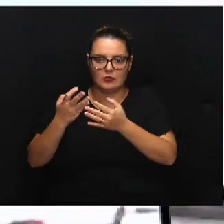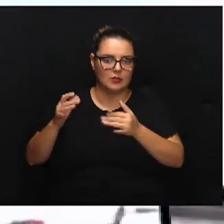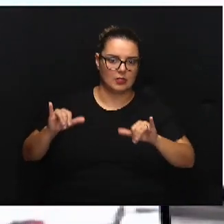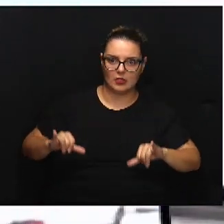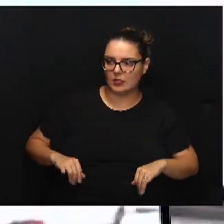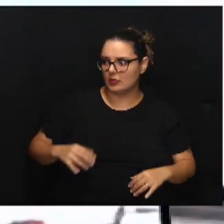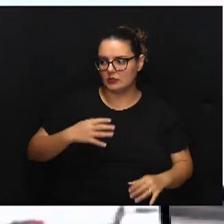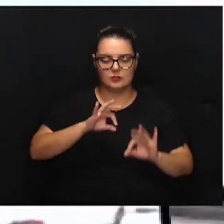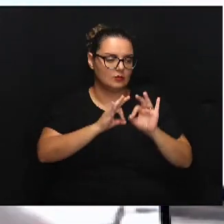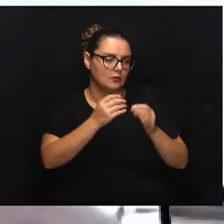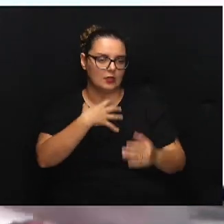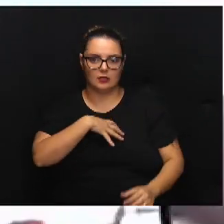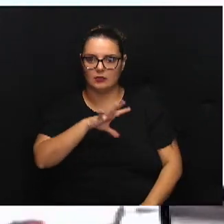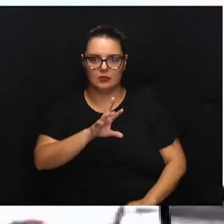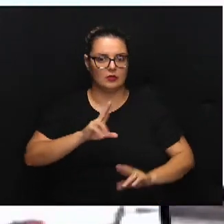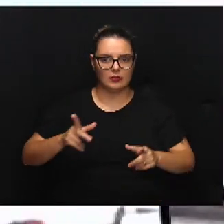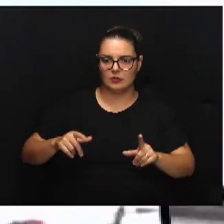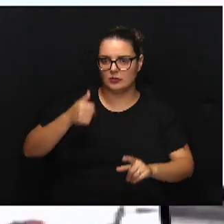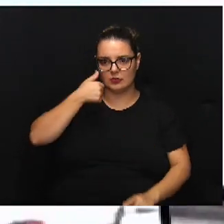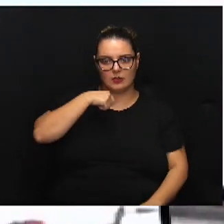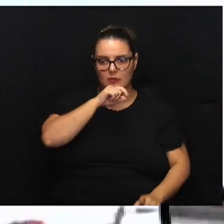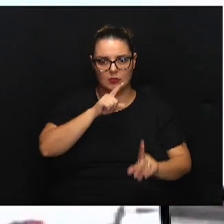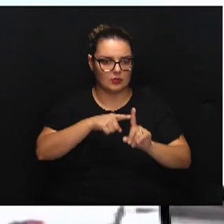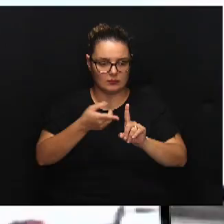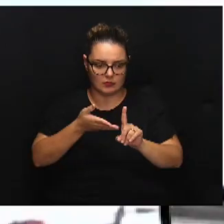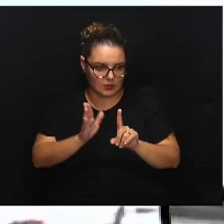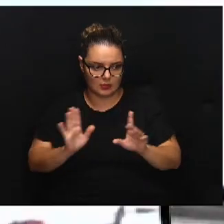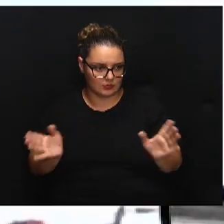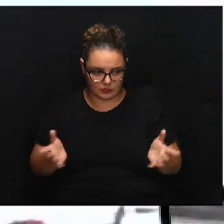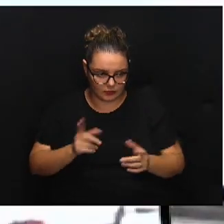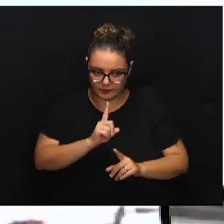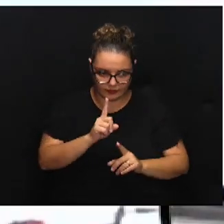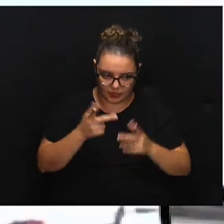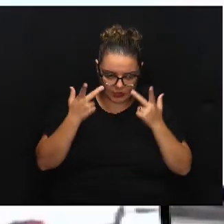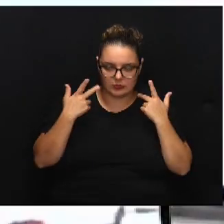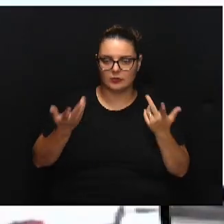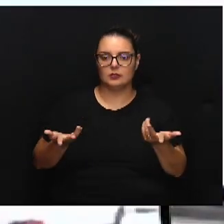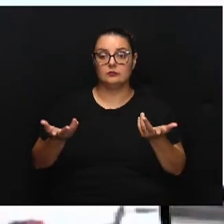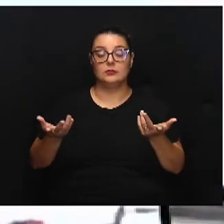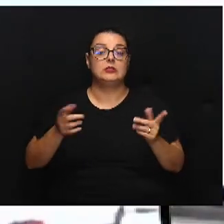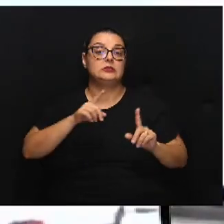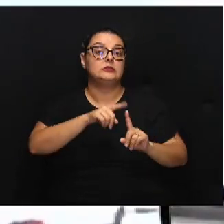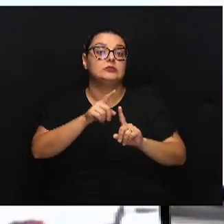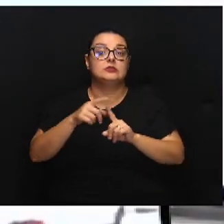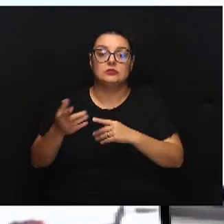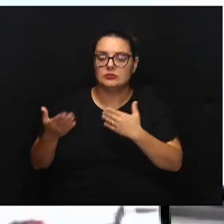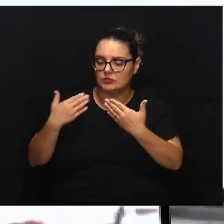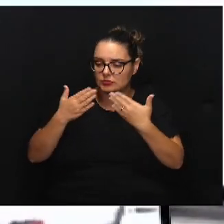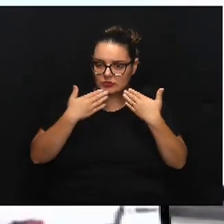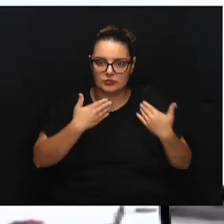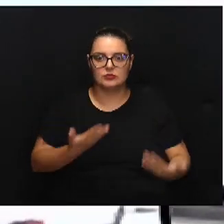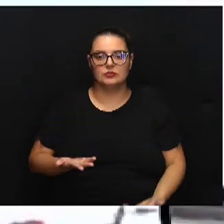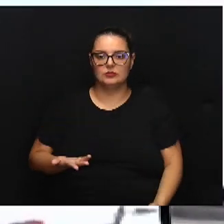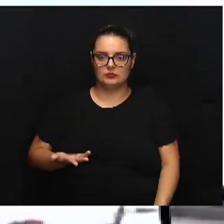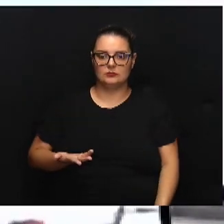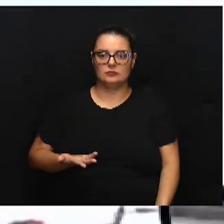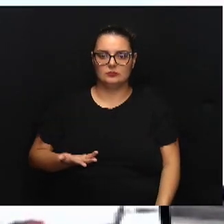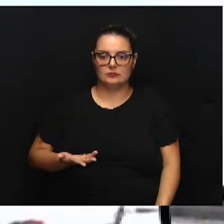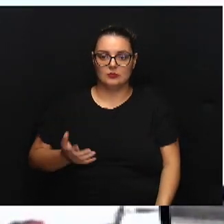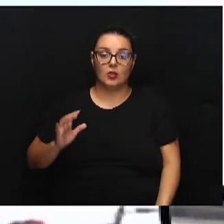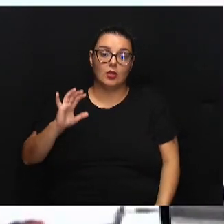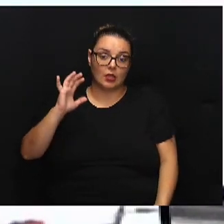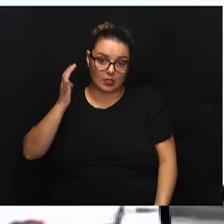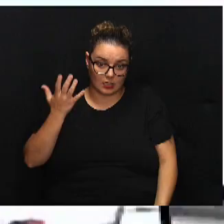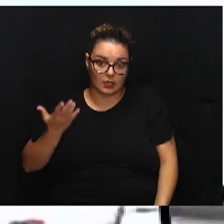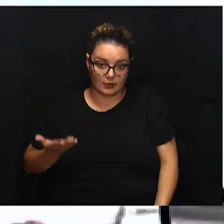não é assim, sua mãe não deu à luz assim, enfim, esse tipo né, de conversa que acontece